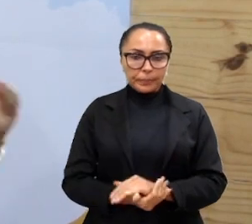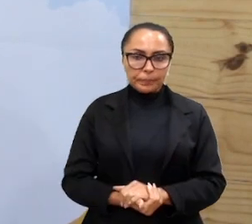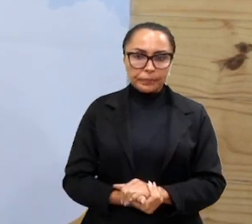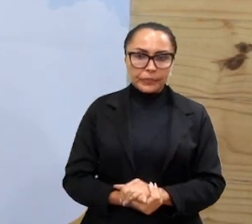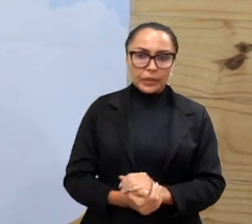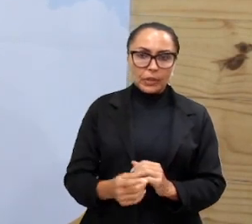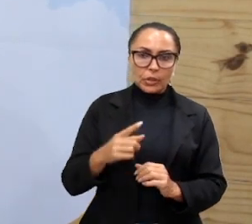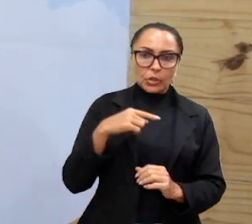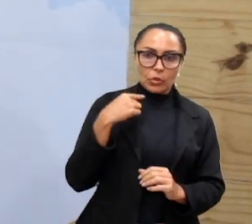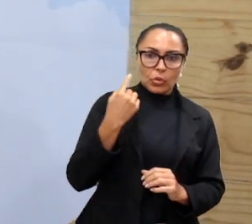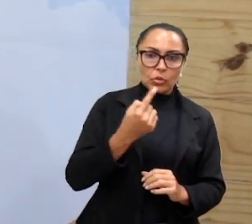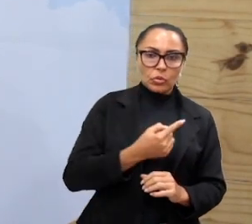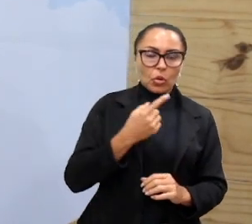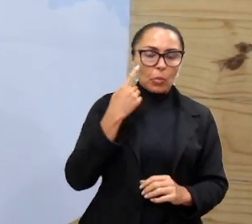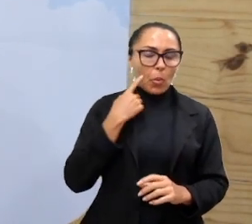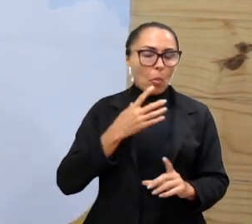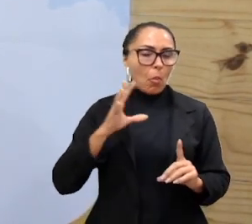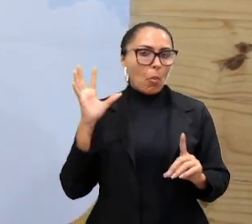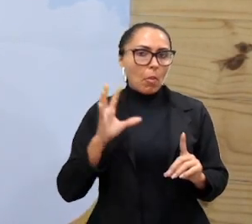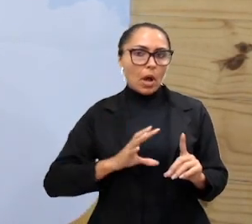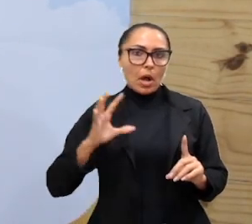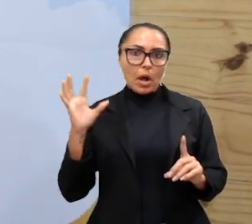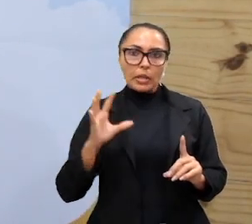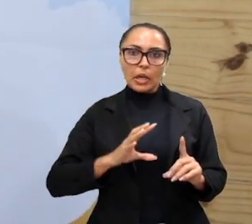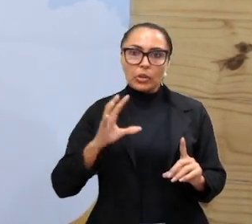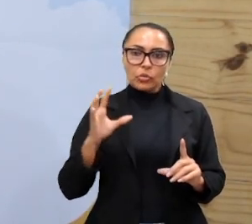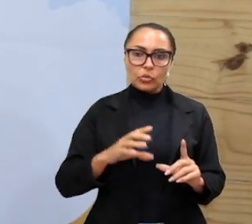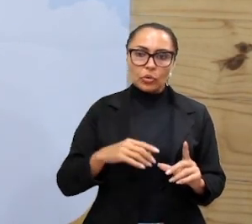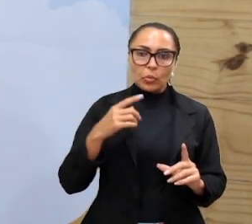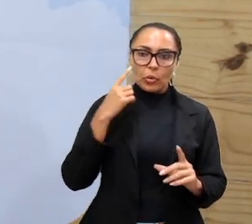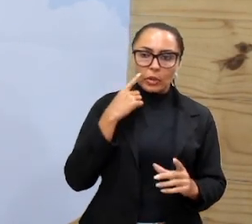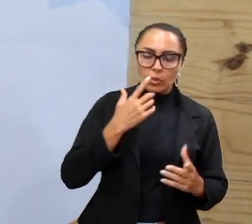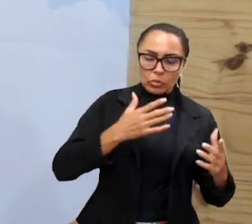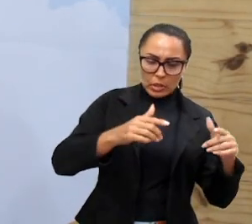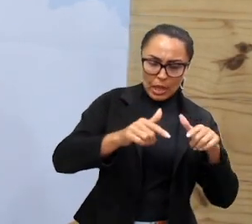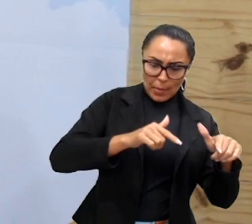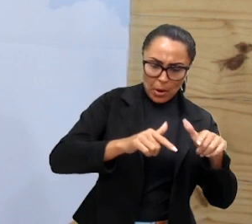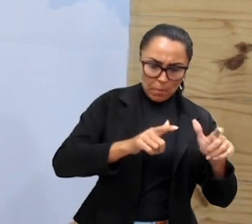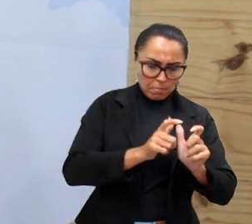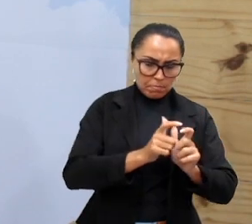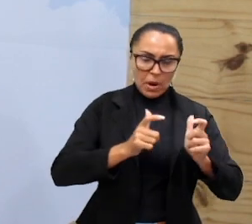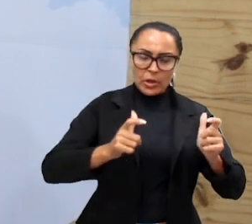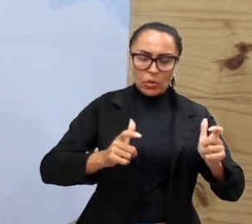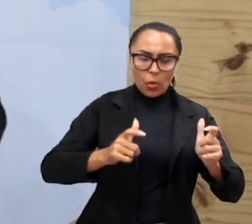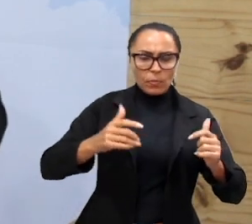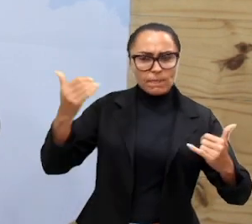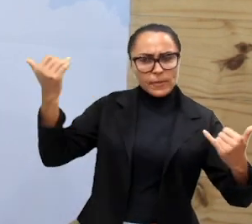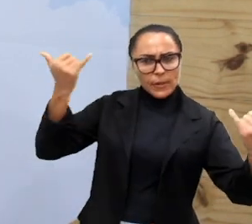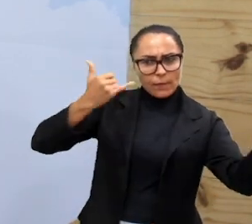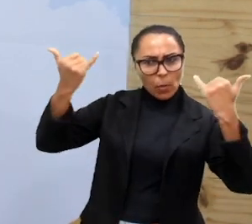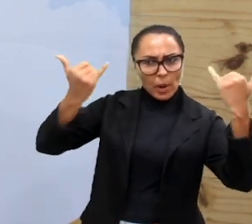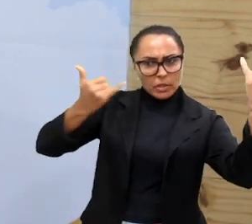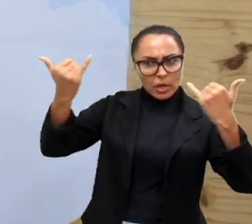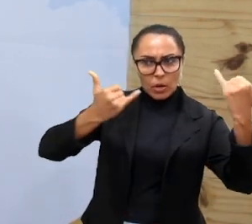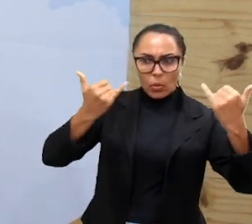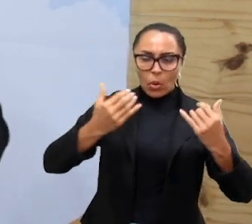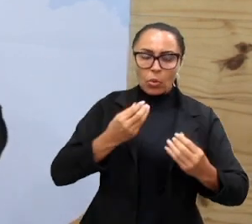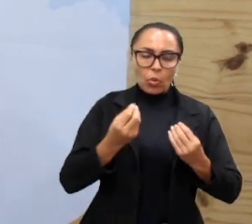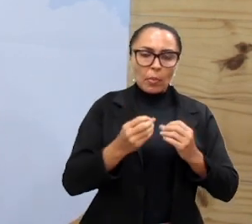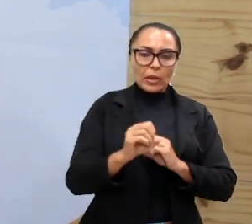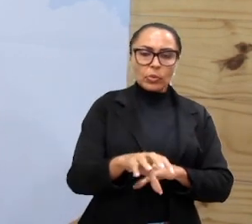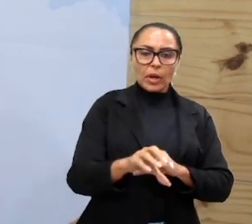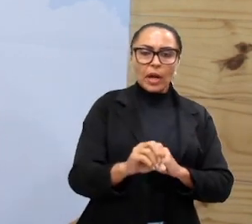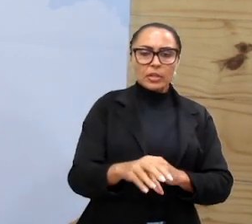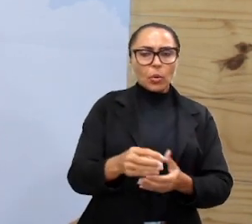nós somos bombardeados o tempo todo por um quantitativo cada vez maior de informações, como é que a educação ela nos